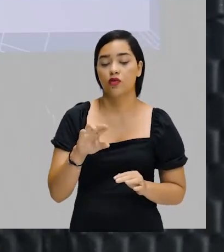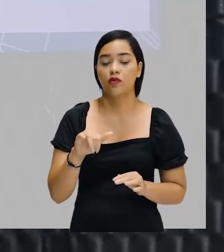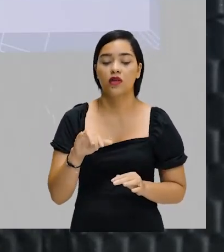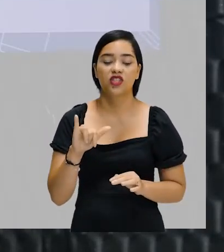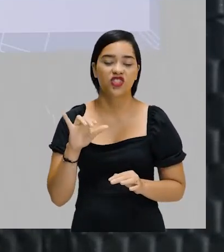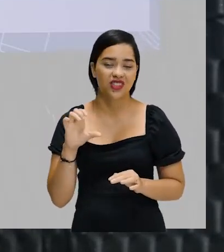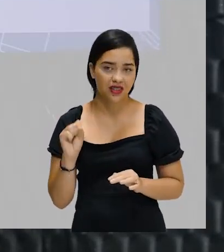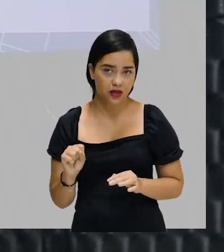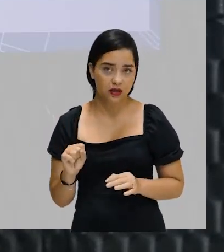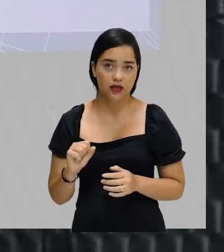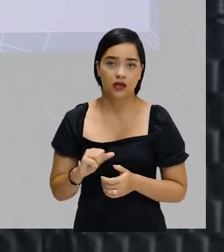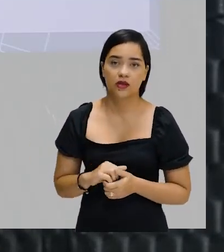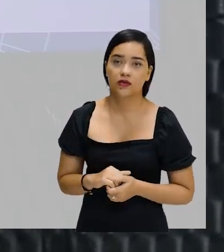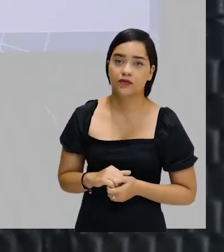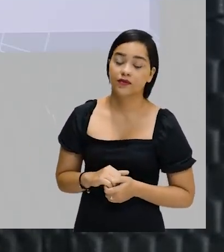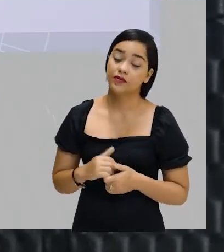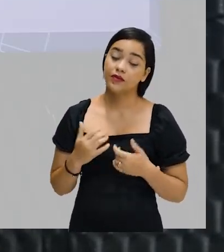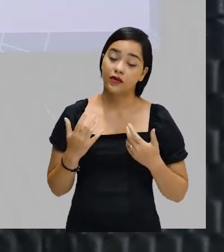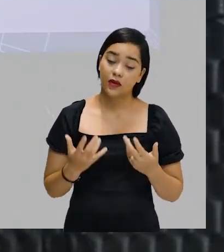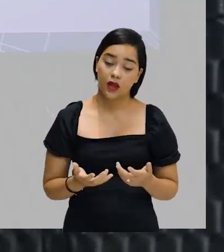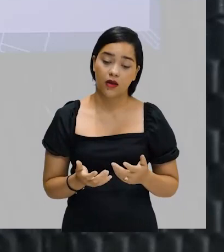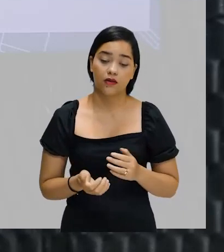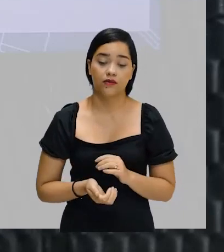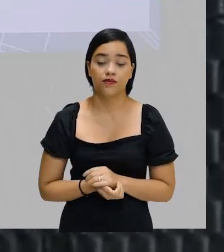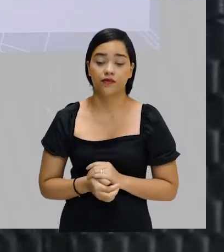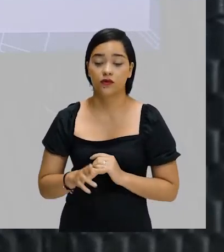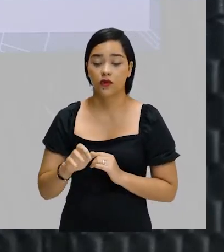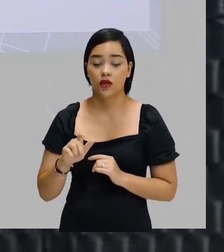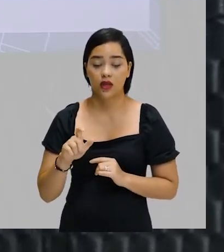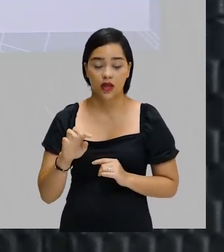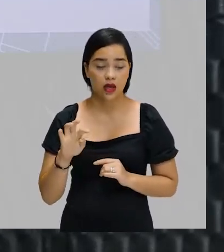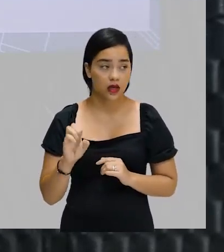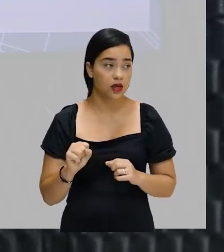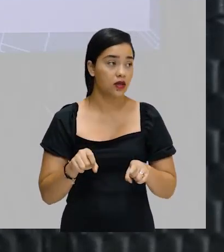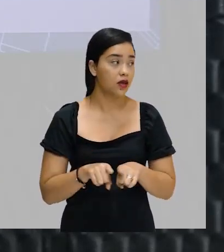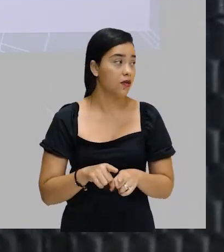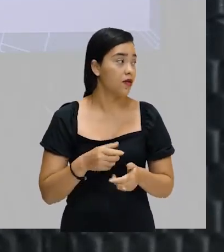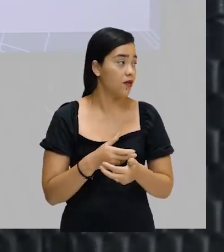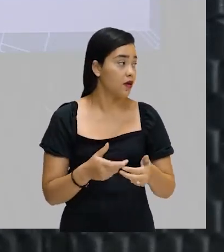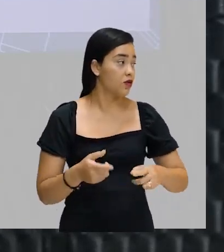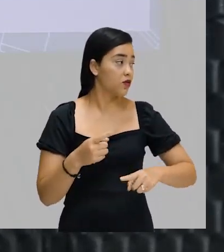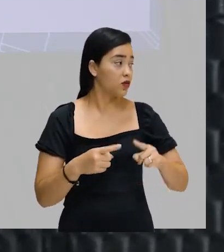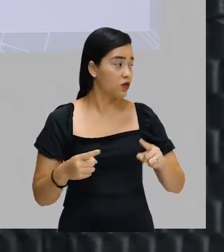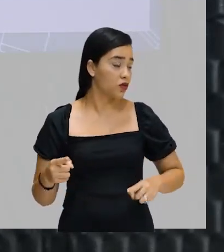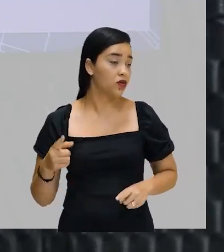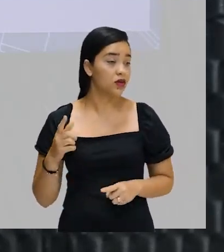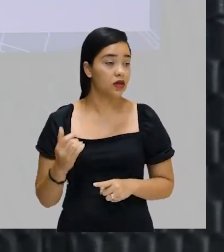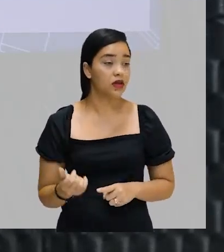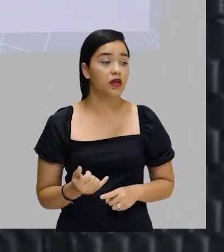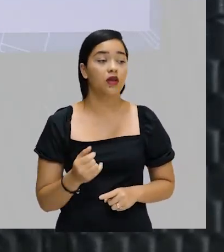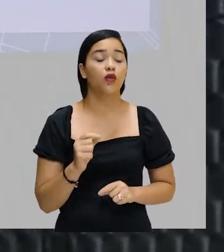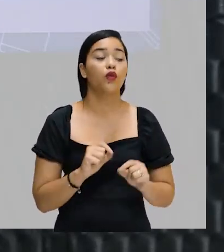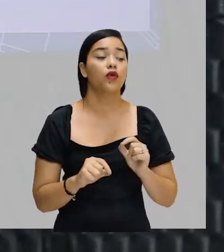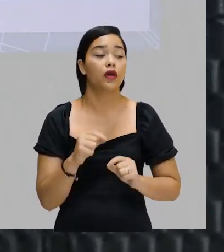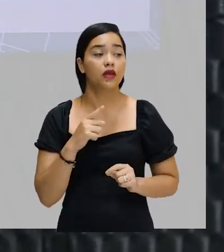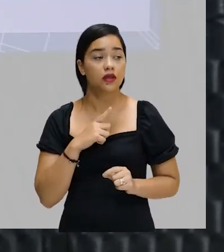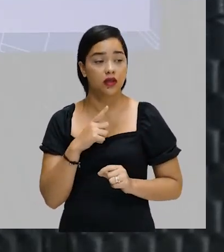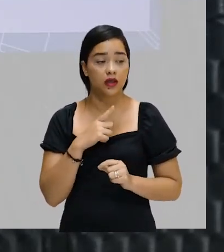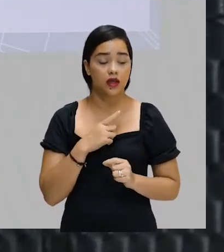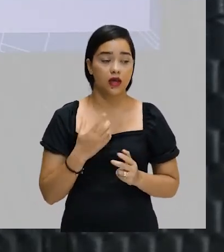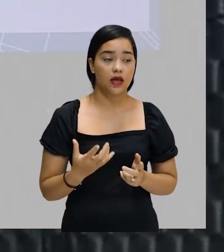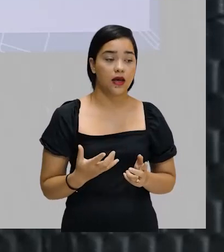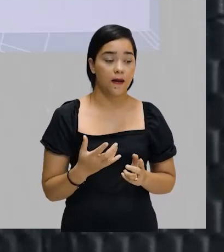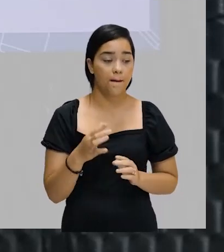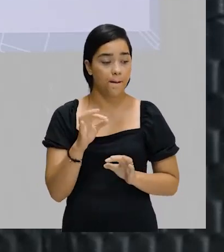novas substâncias. Então, dos reagentes para os produtos, existe apenas existe